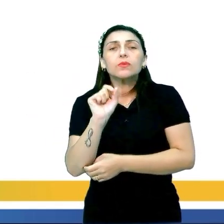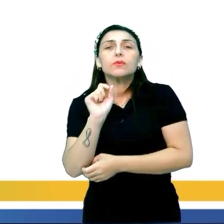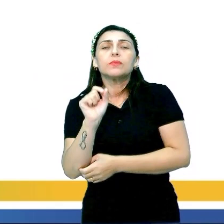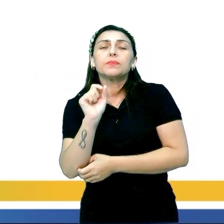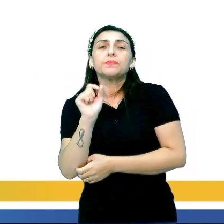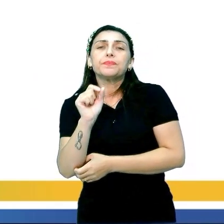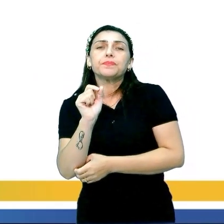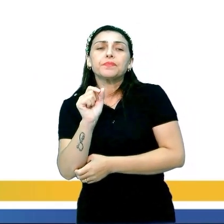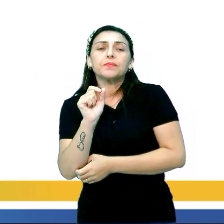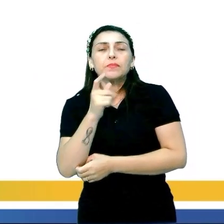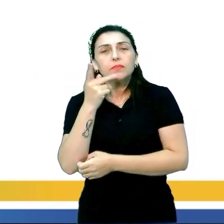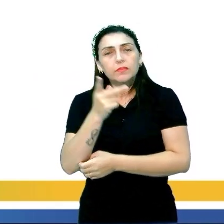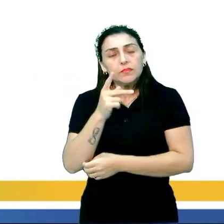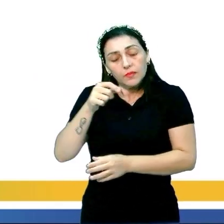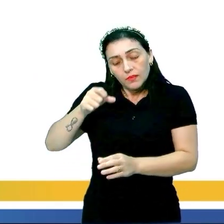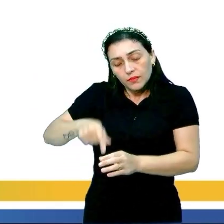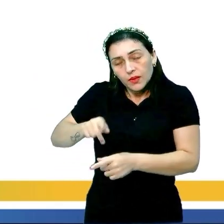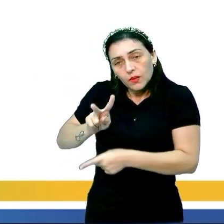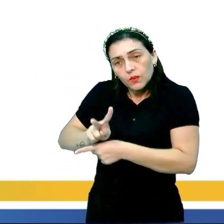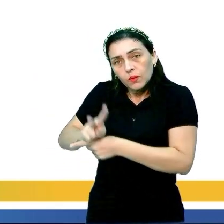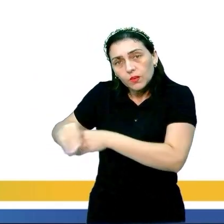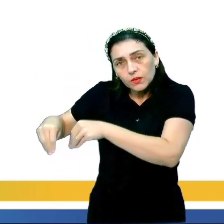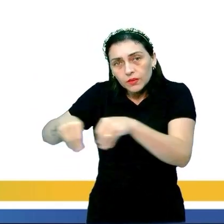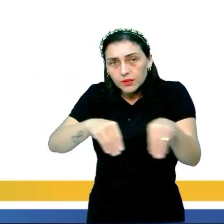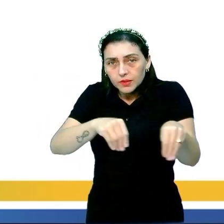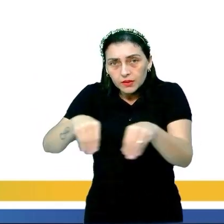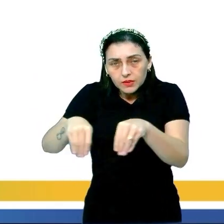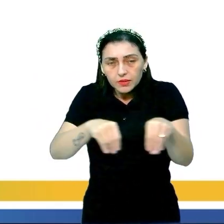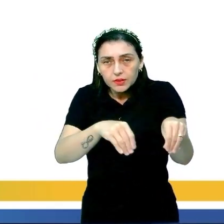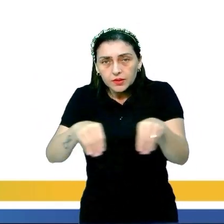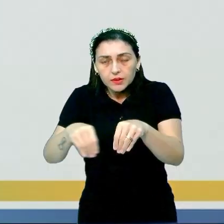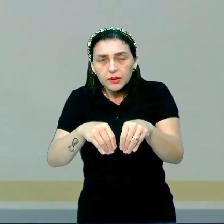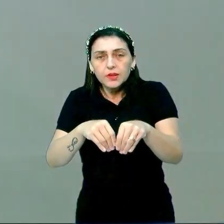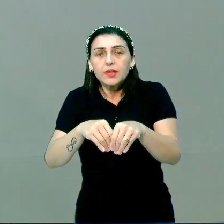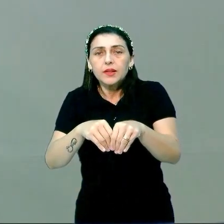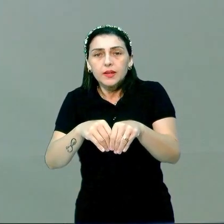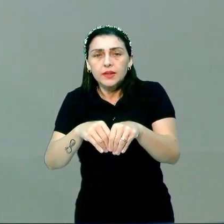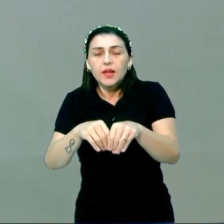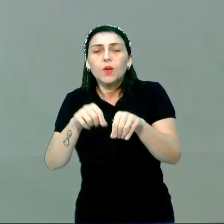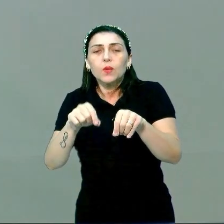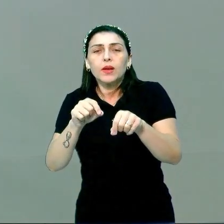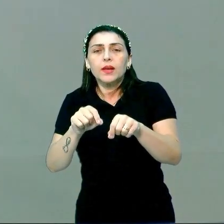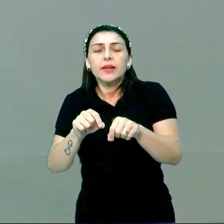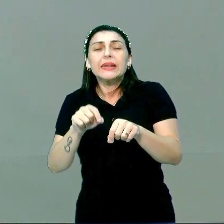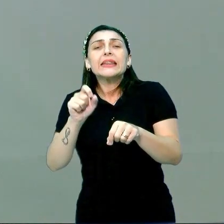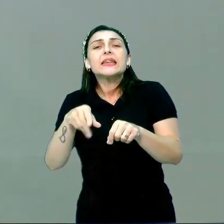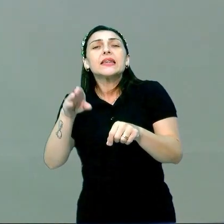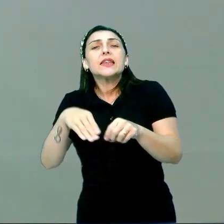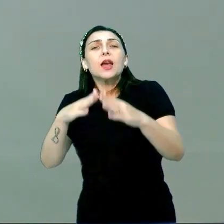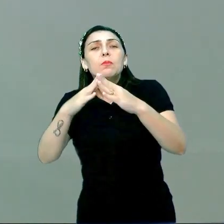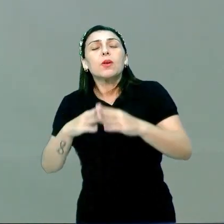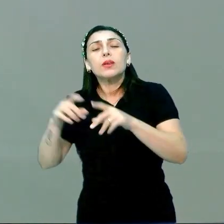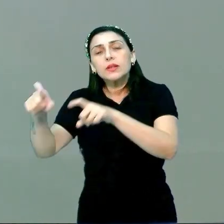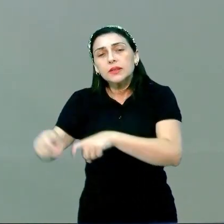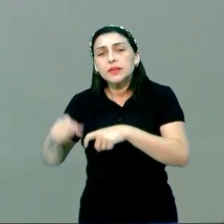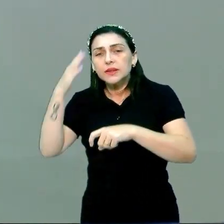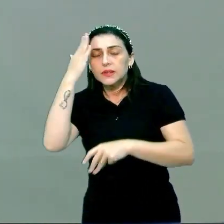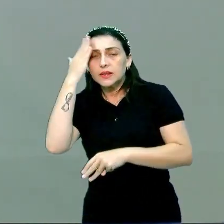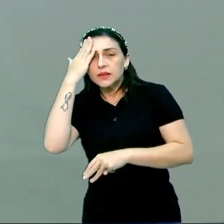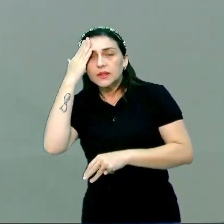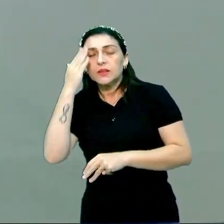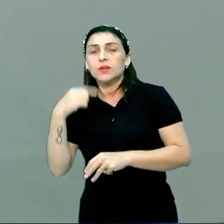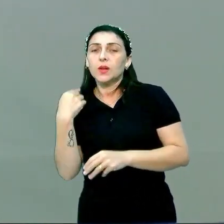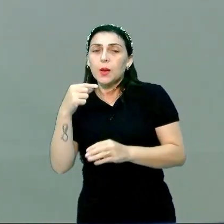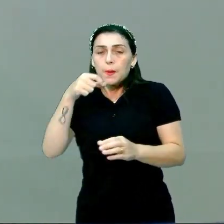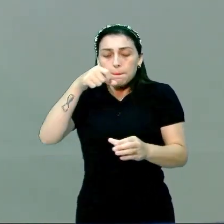questão, quando se fala em cultivo da terra, esses remanejos que a gente faz, né? Quem mora na zona rural sabe muito disso.